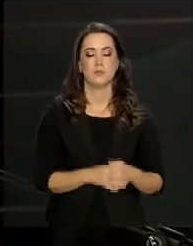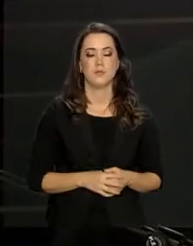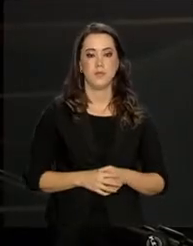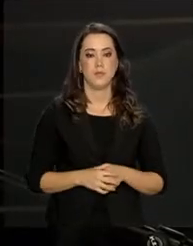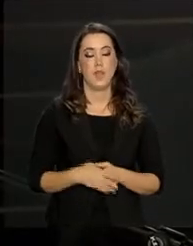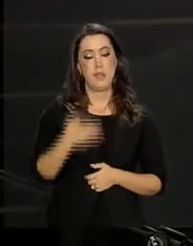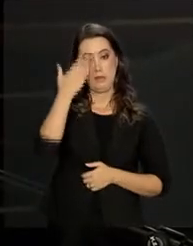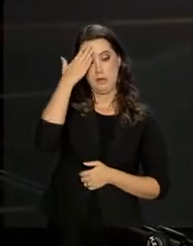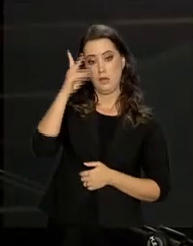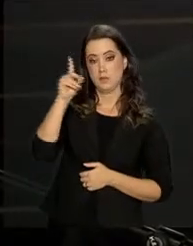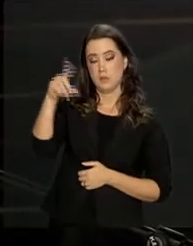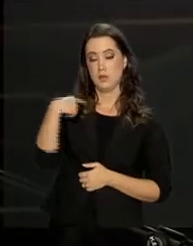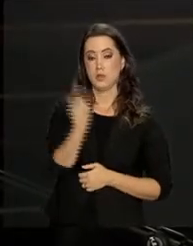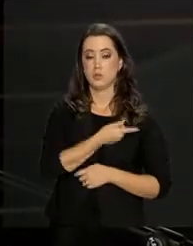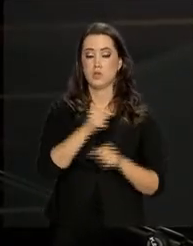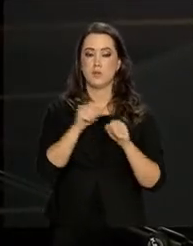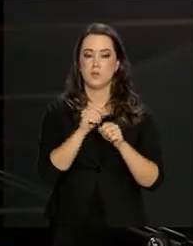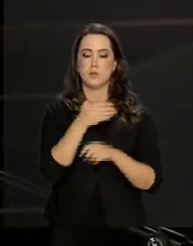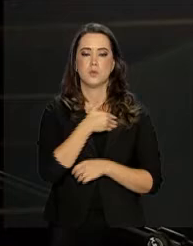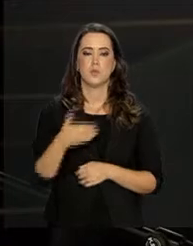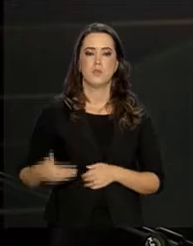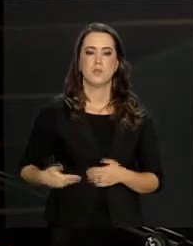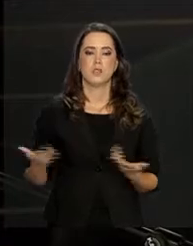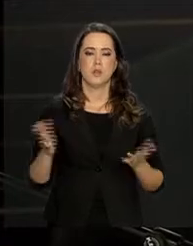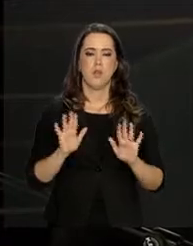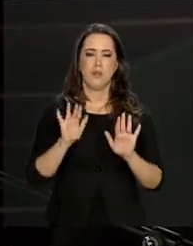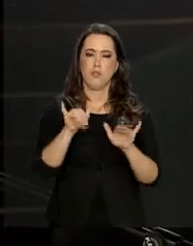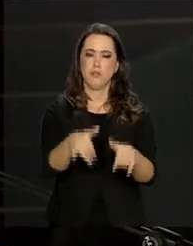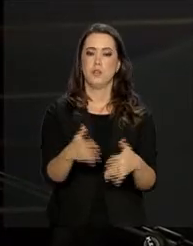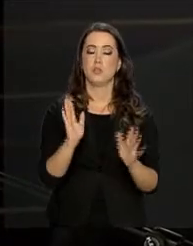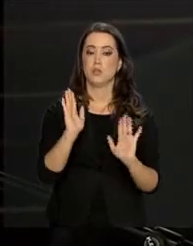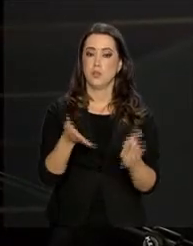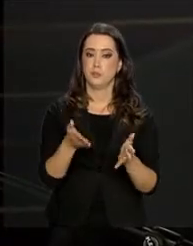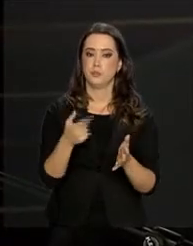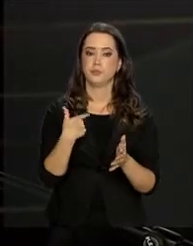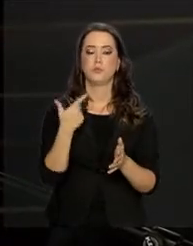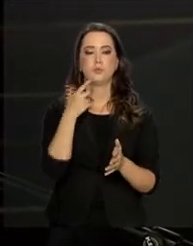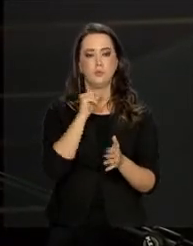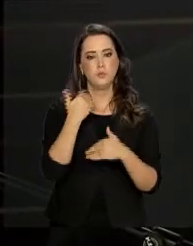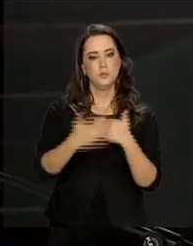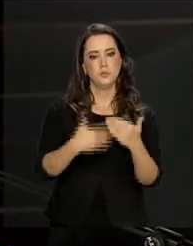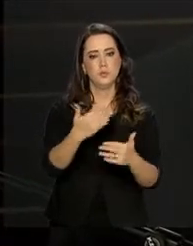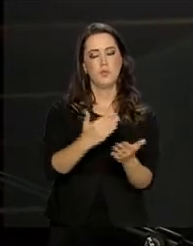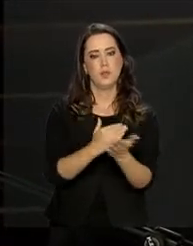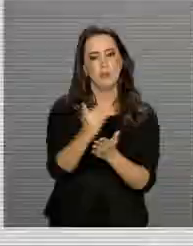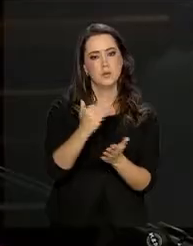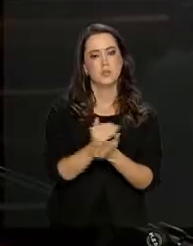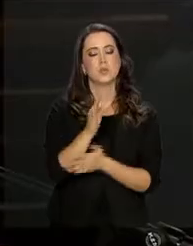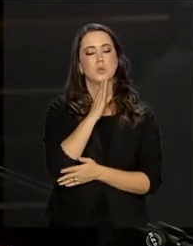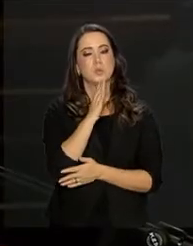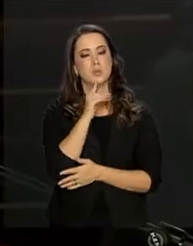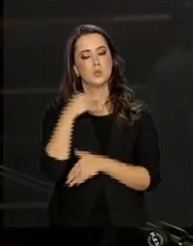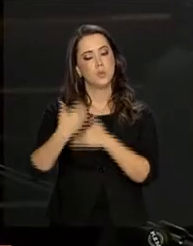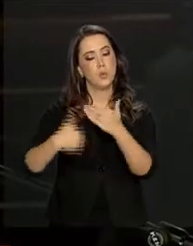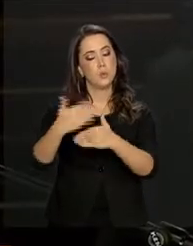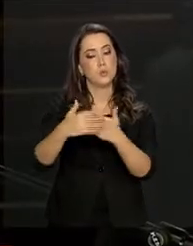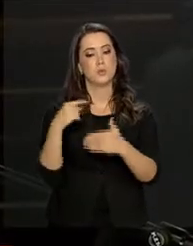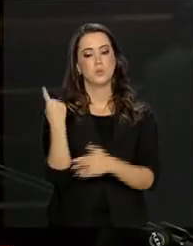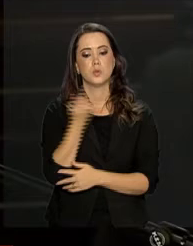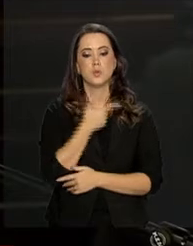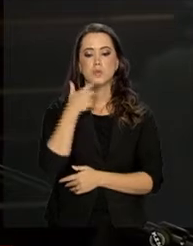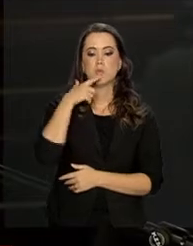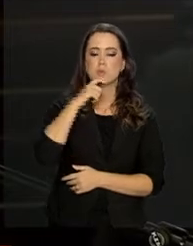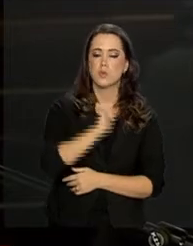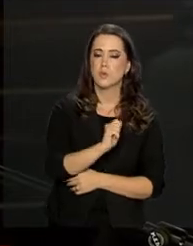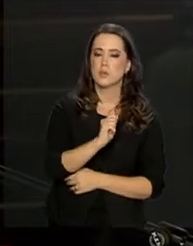Graças a Deus, nós fizemos um governo, chegando agora ao final, que começa a ser reconhecido. Ao longo do tempo, nós